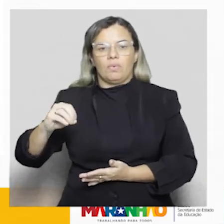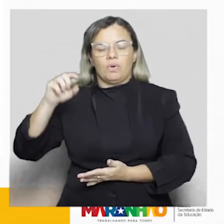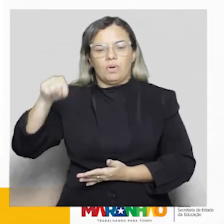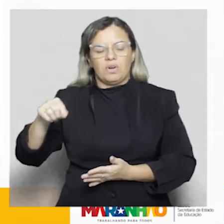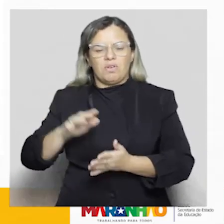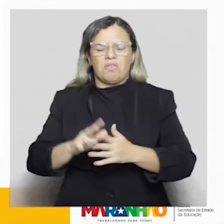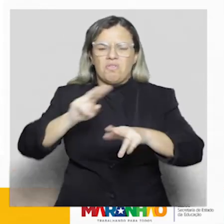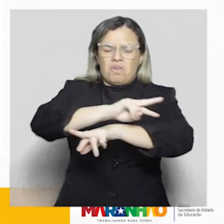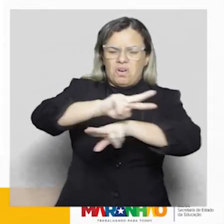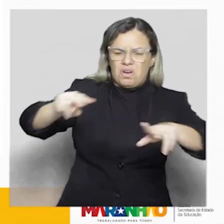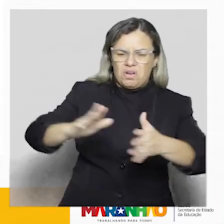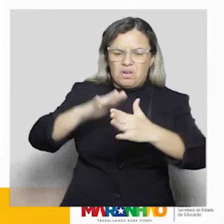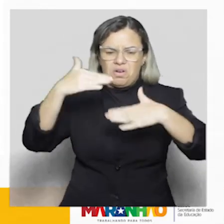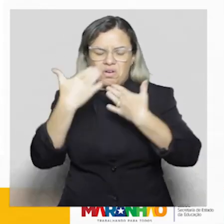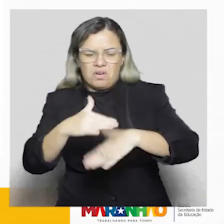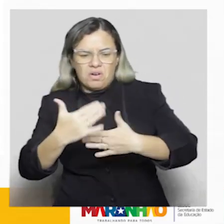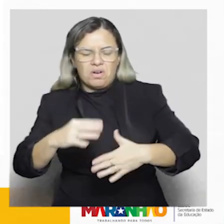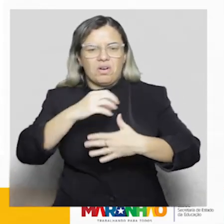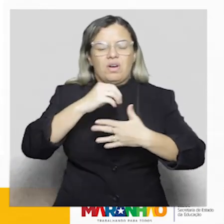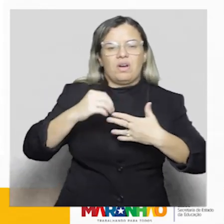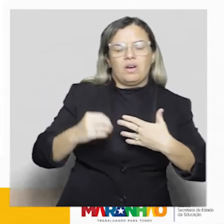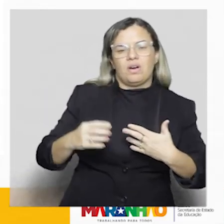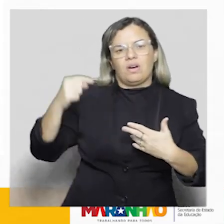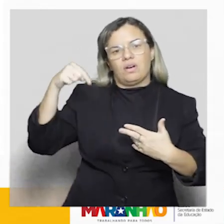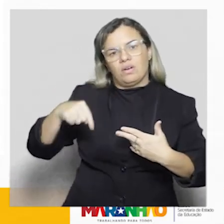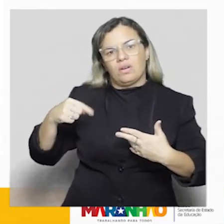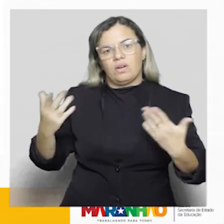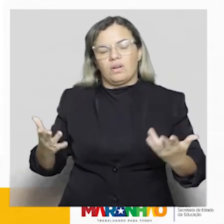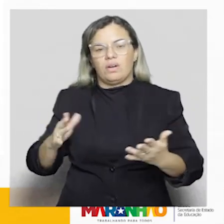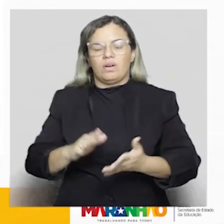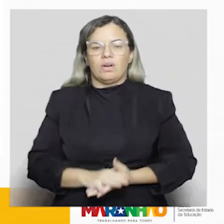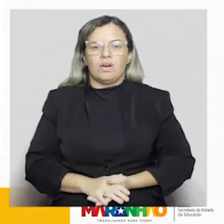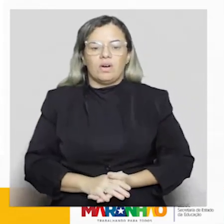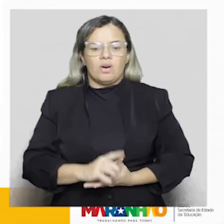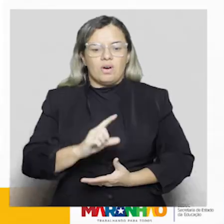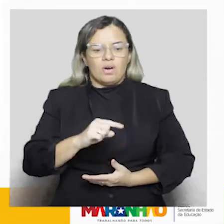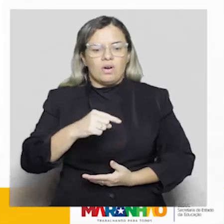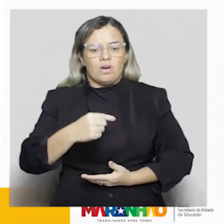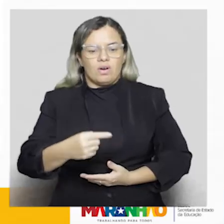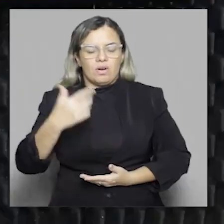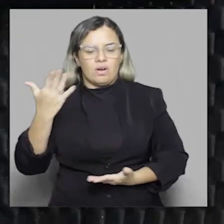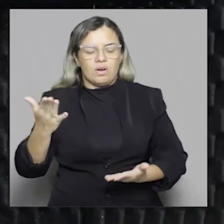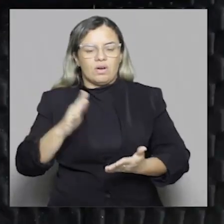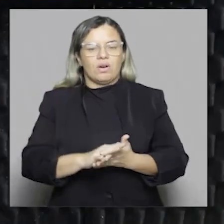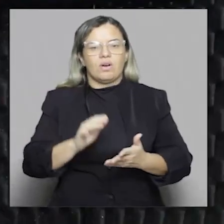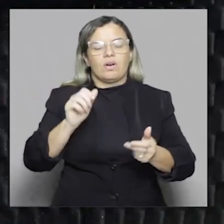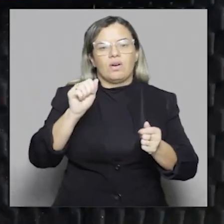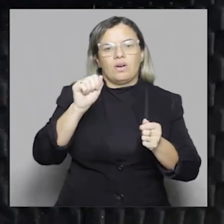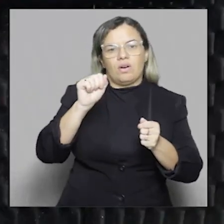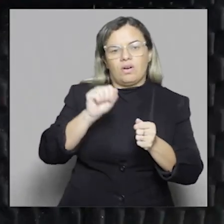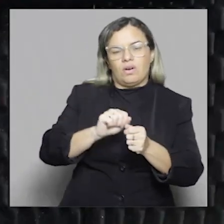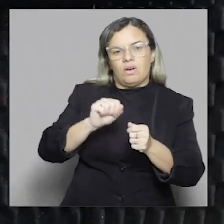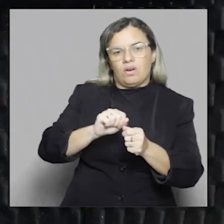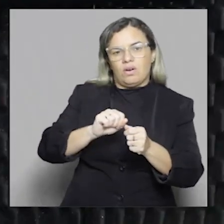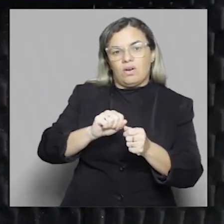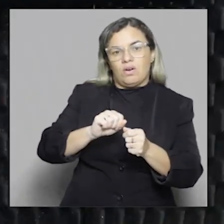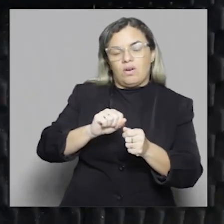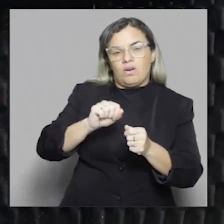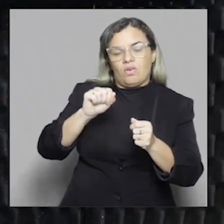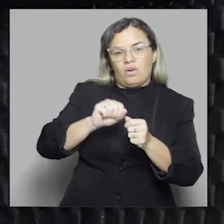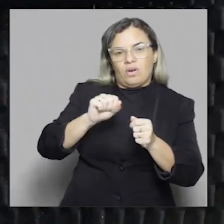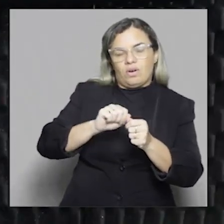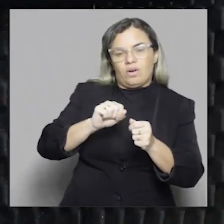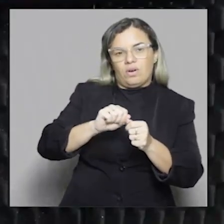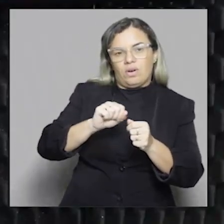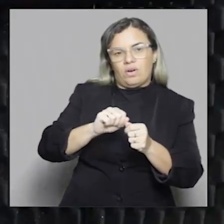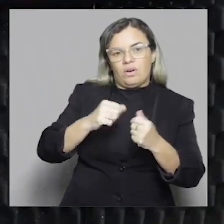Enem. O interessante é que ele, quando era detento, porque a outra palavra não pode se utilizar, ele estava no que